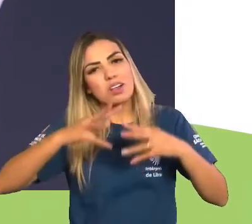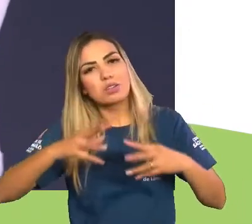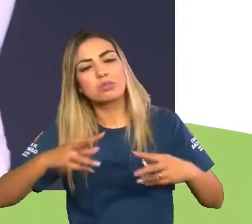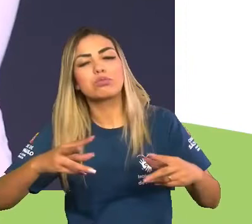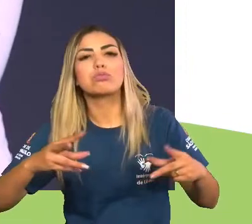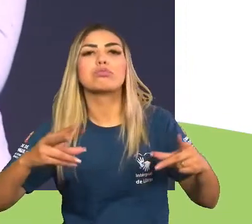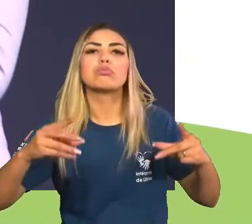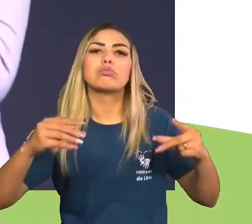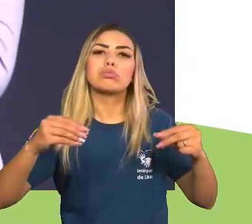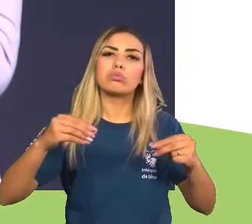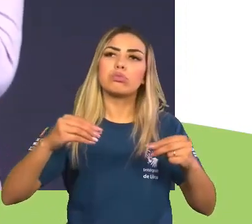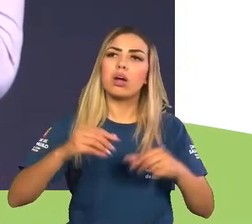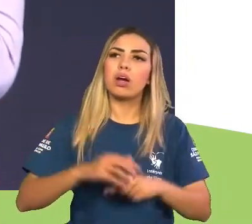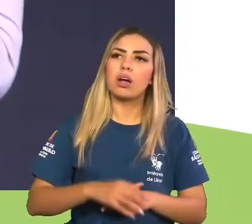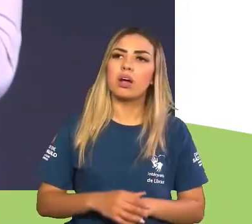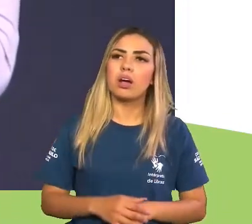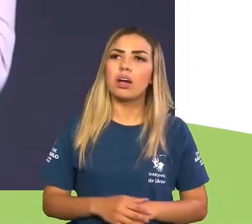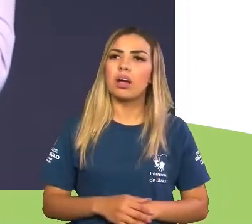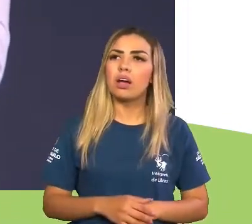Mãe, não